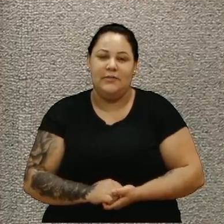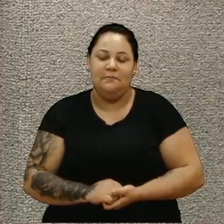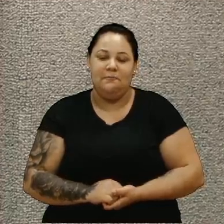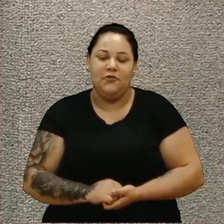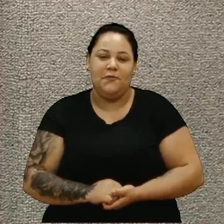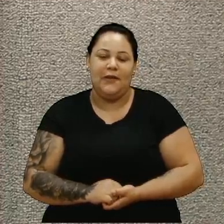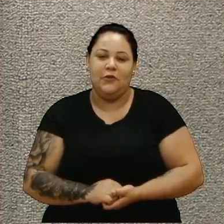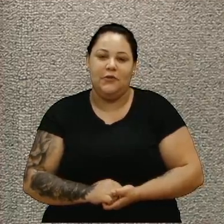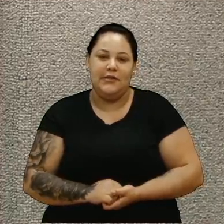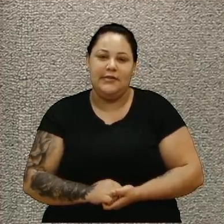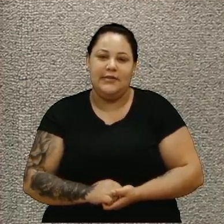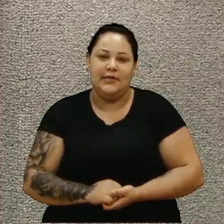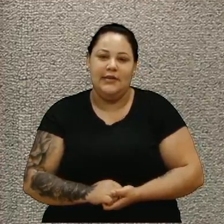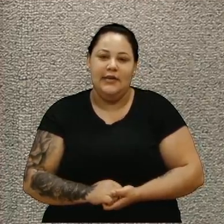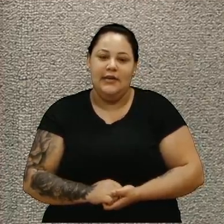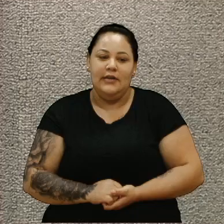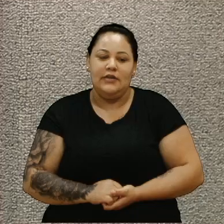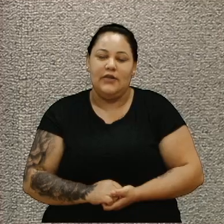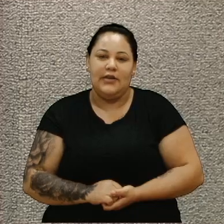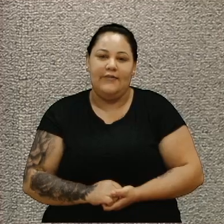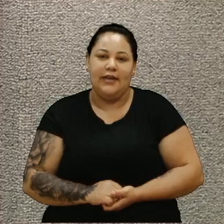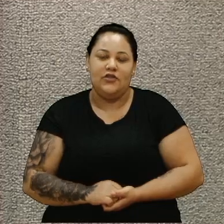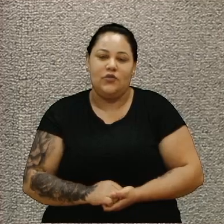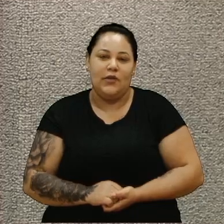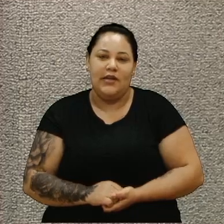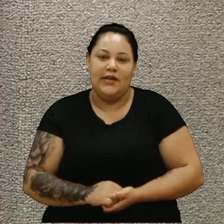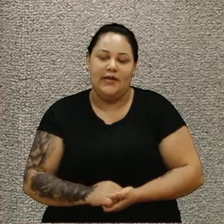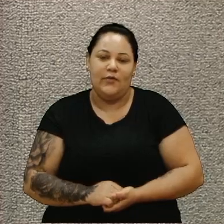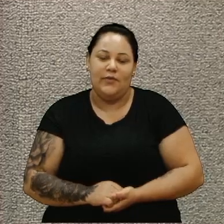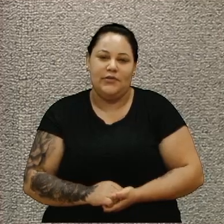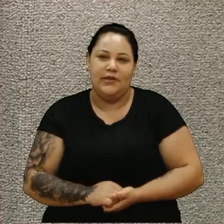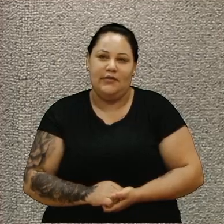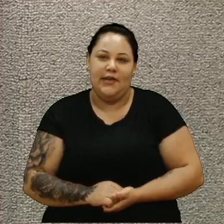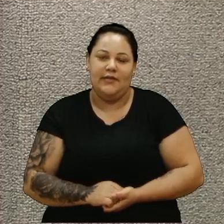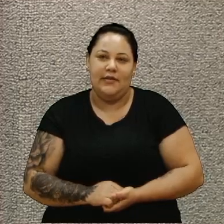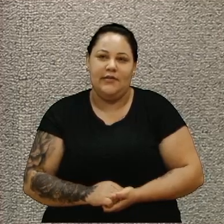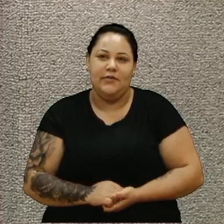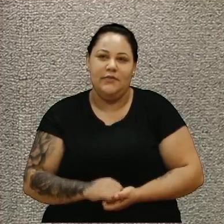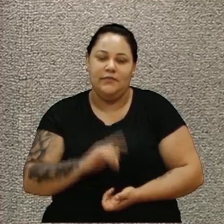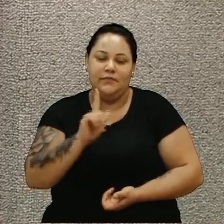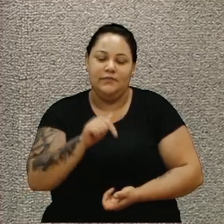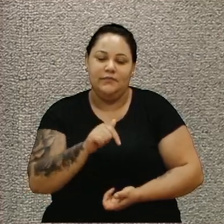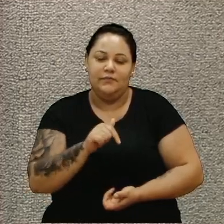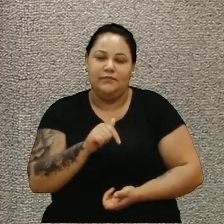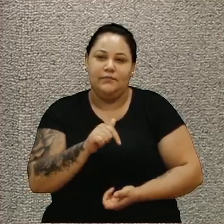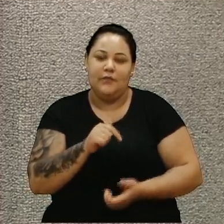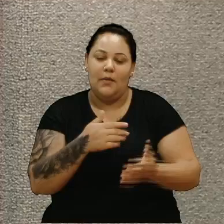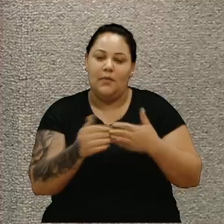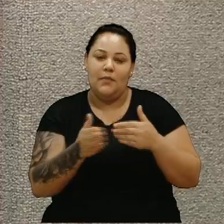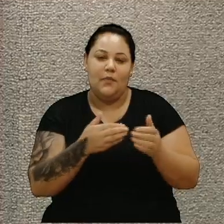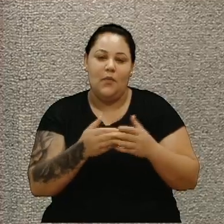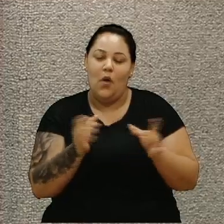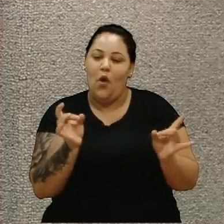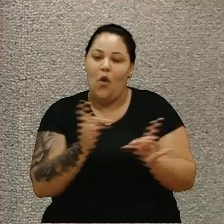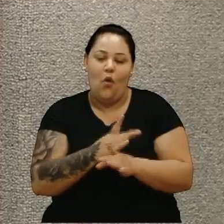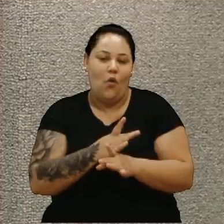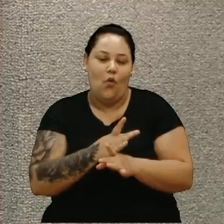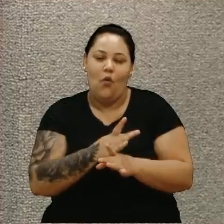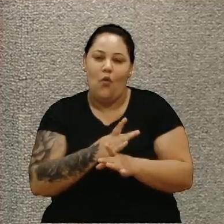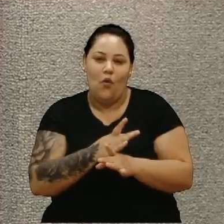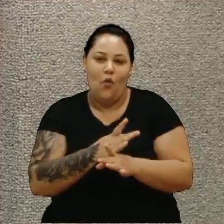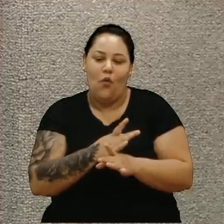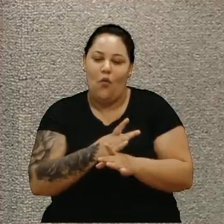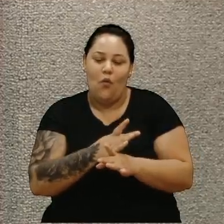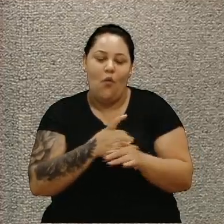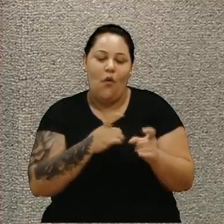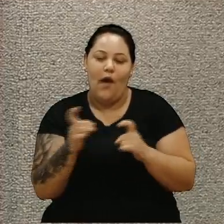sem querer ofender ninguém, eu acho que quando se entra aqui tem que estar pronto para qualquer guerra. Seja a forma